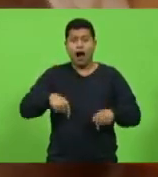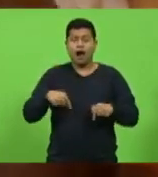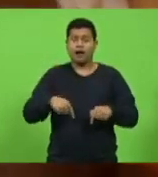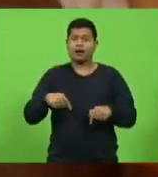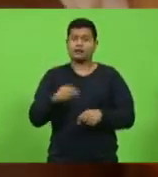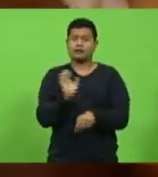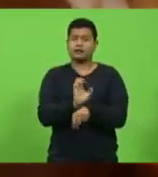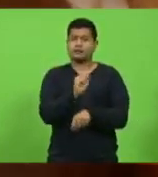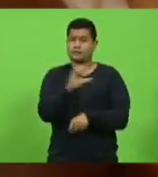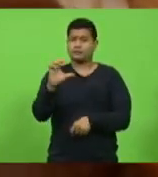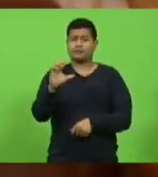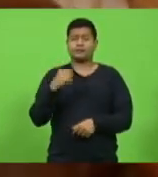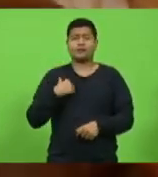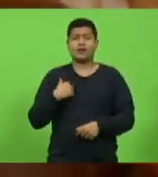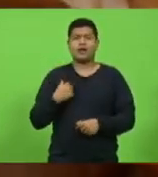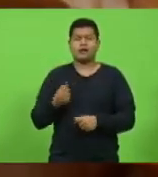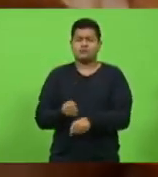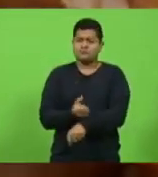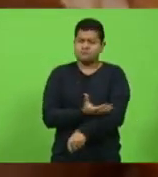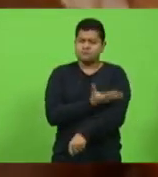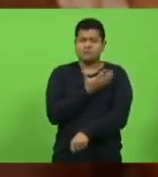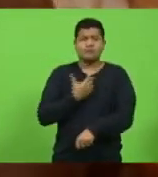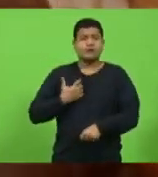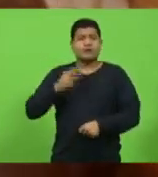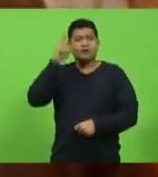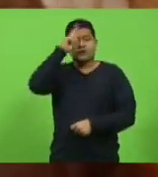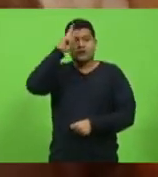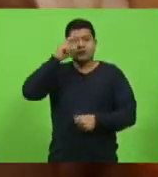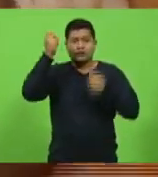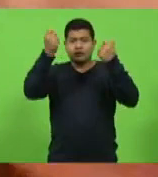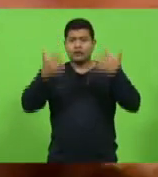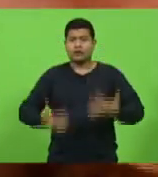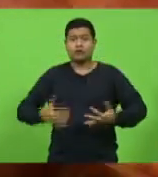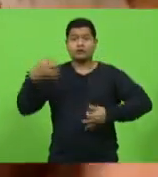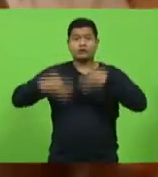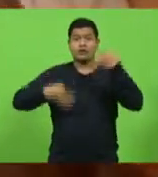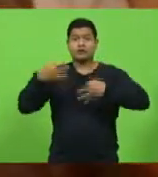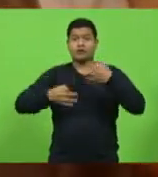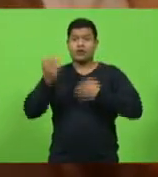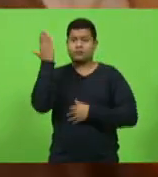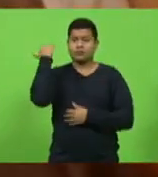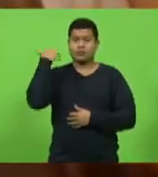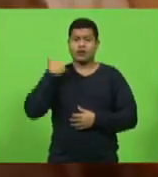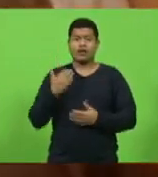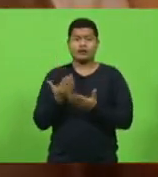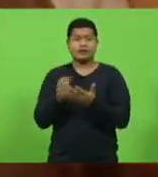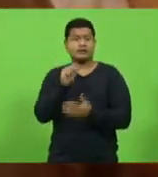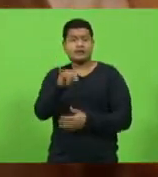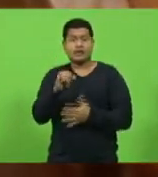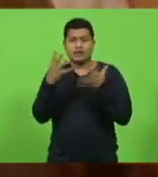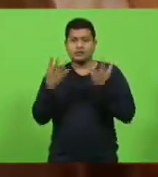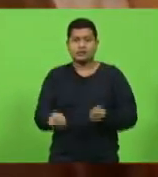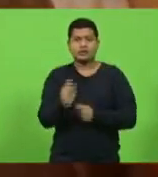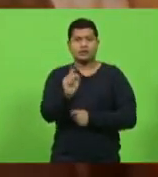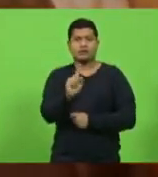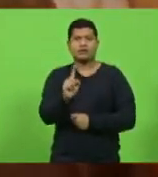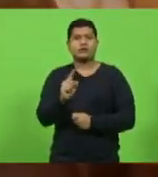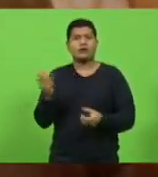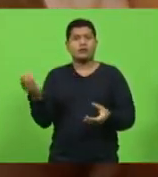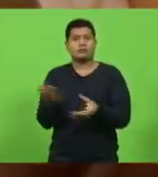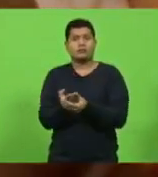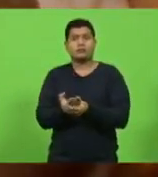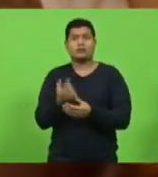e contar para vocês, excelências, que no julgamento passado, no julgamento de inadmissibilidade, eu não pude